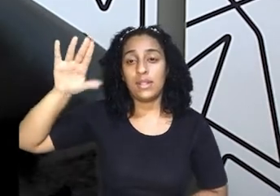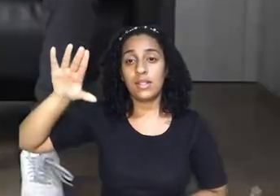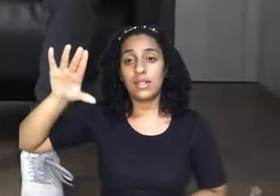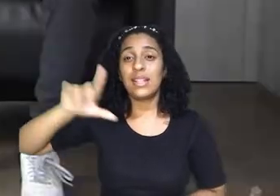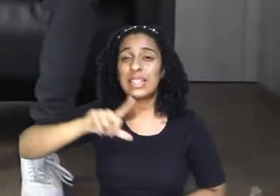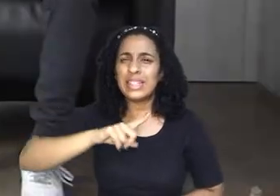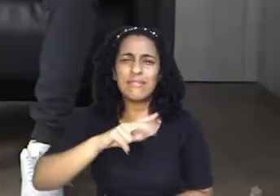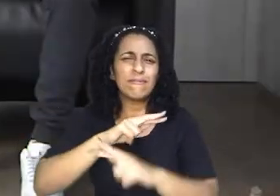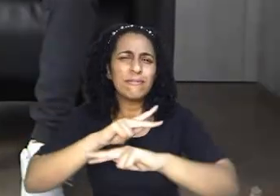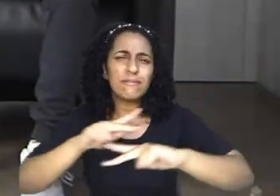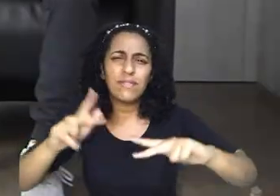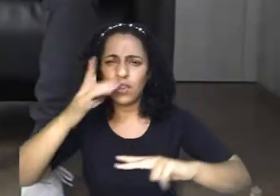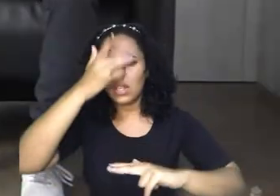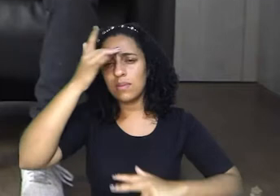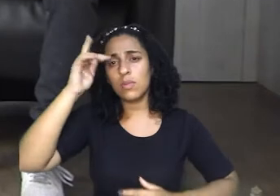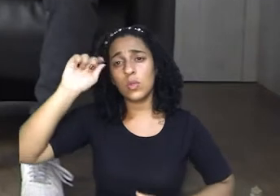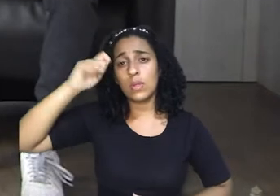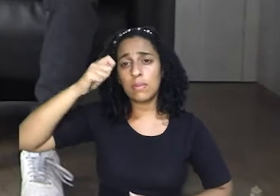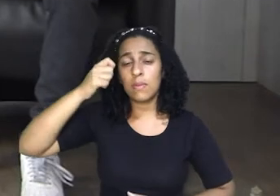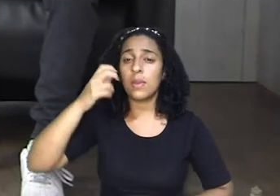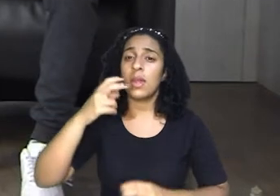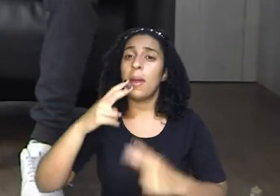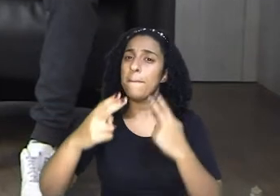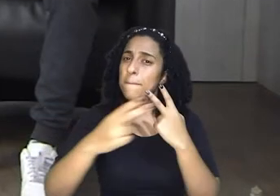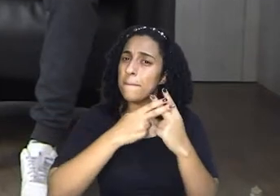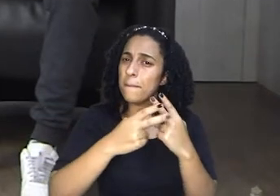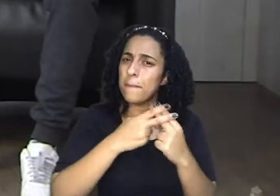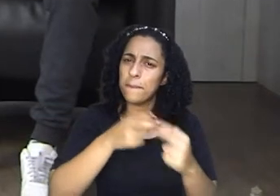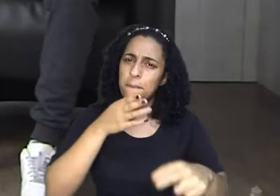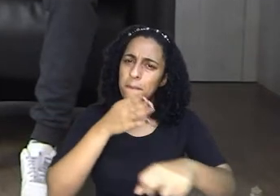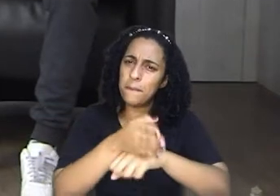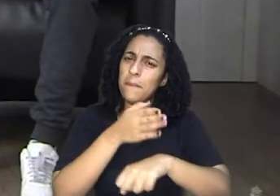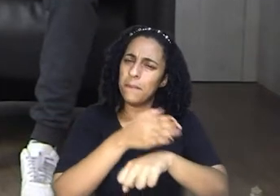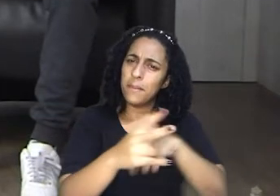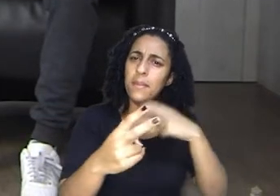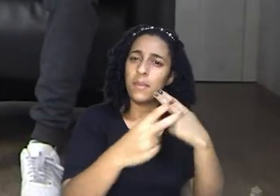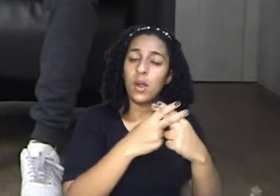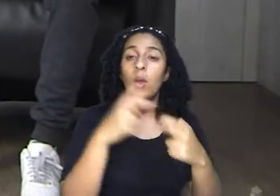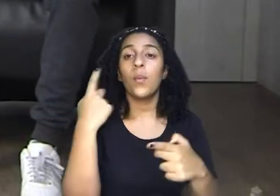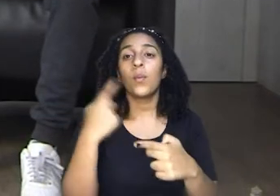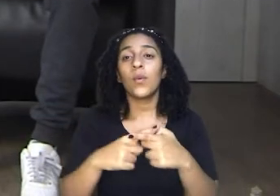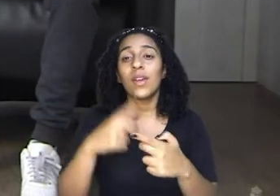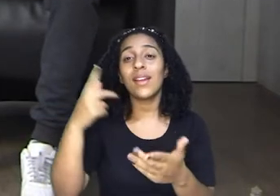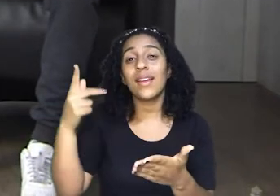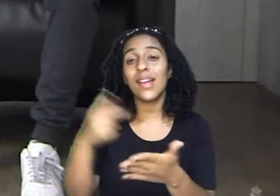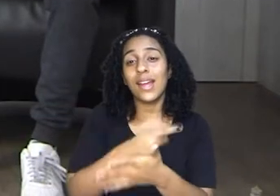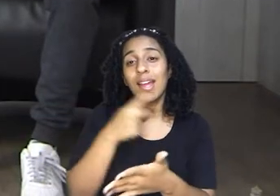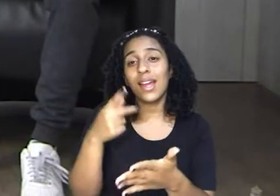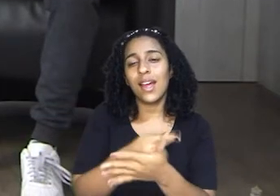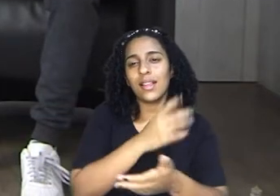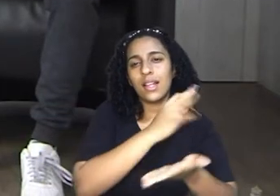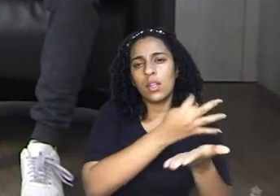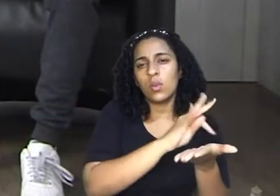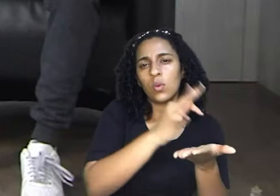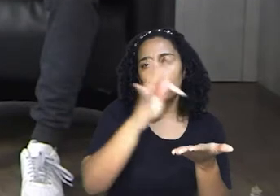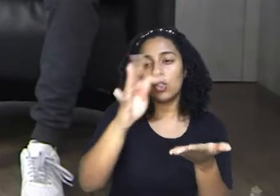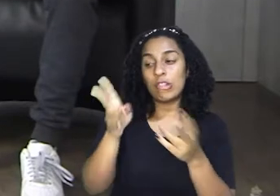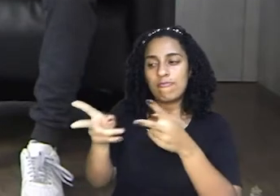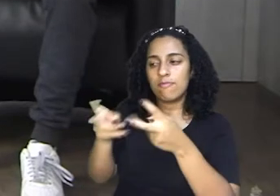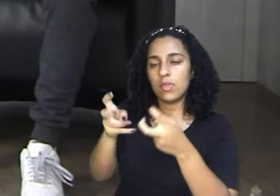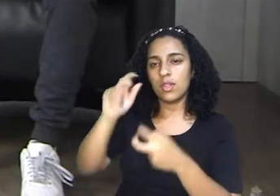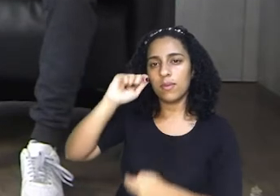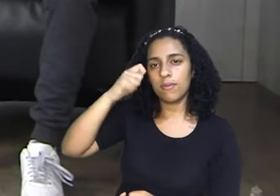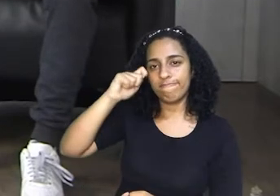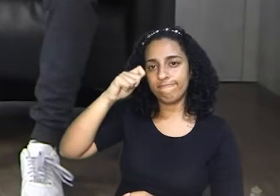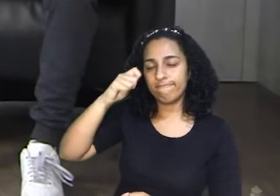pessoas negras indo para cadeia indo para a prisão ou sendo julgas por conta de erros nos algoritmos Então